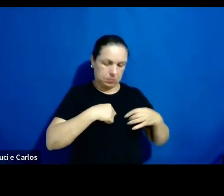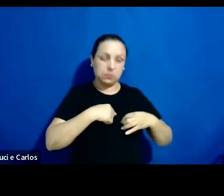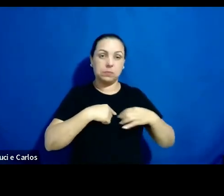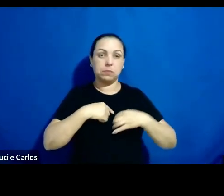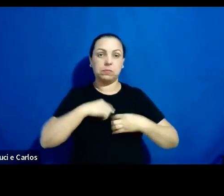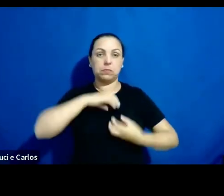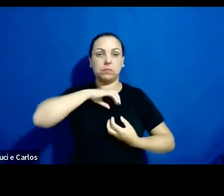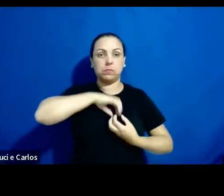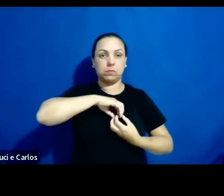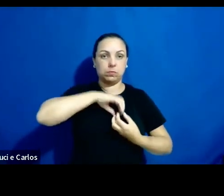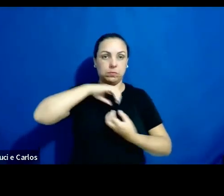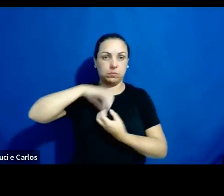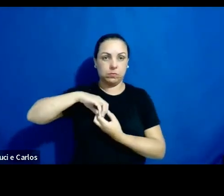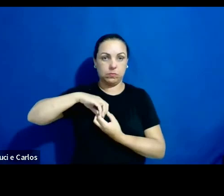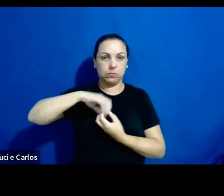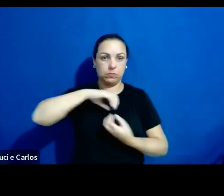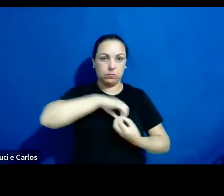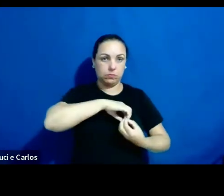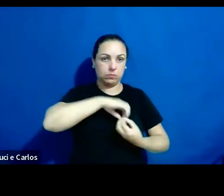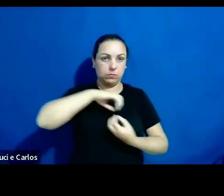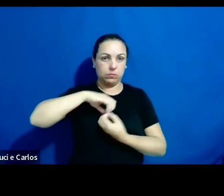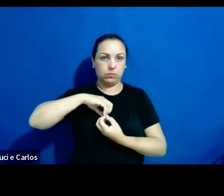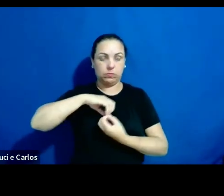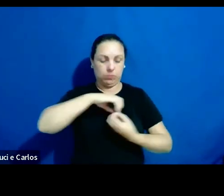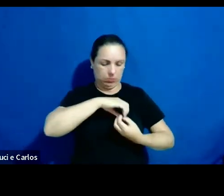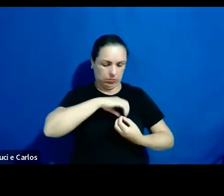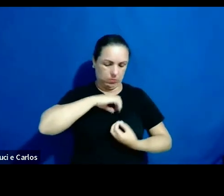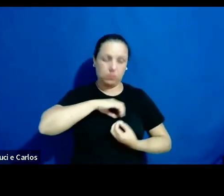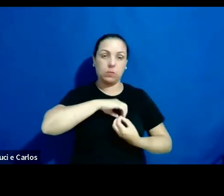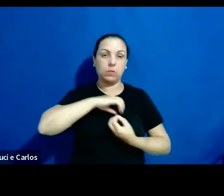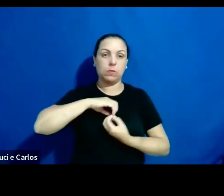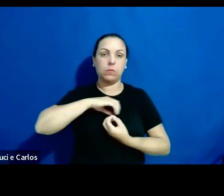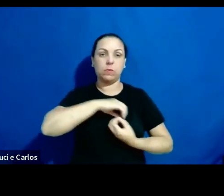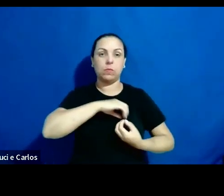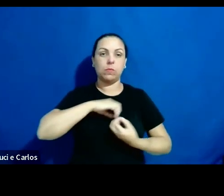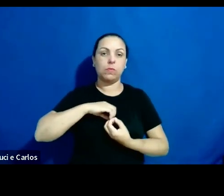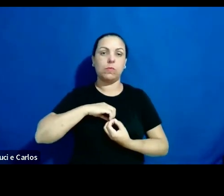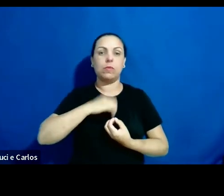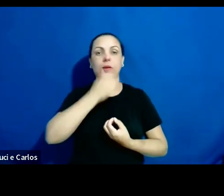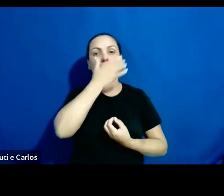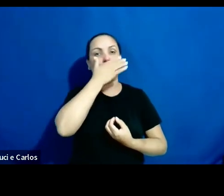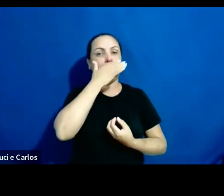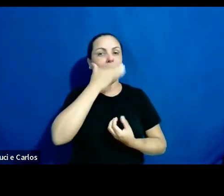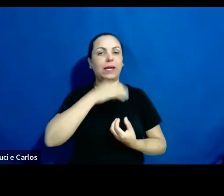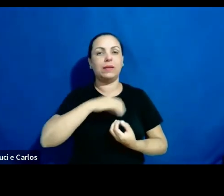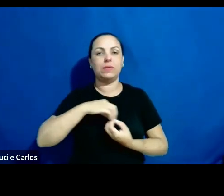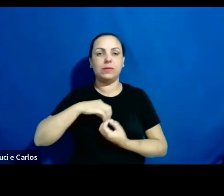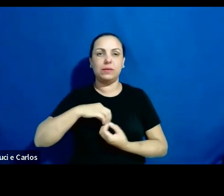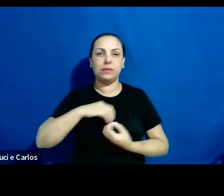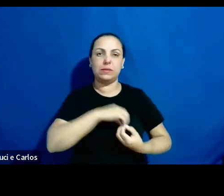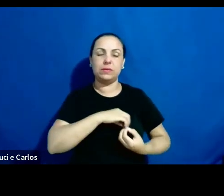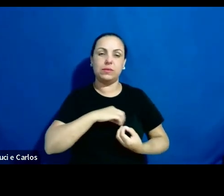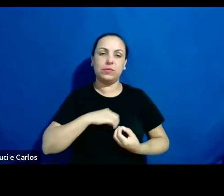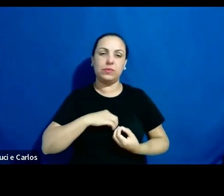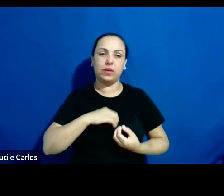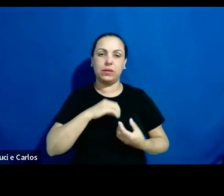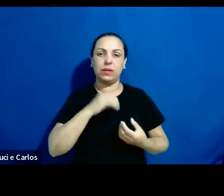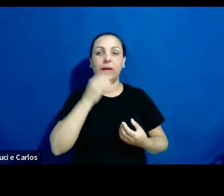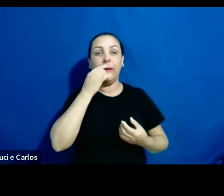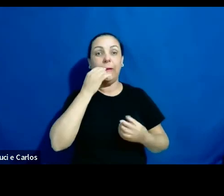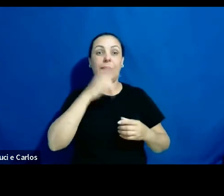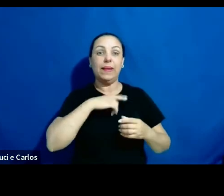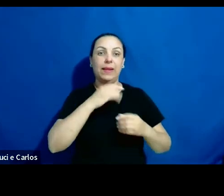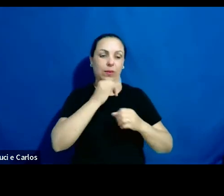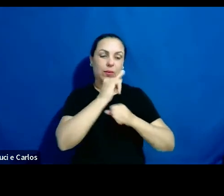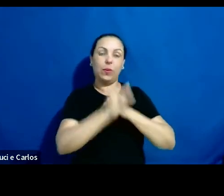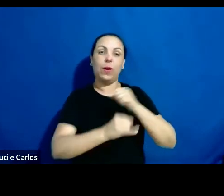2 inferiores. As superiores são os átrios, ficam em cima, né? Os átrios